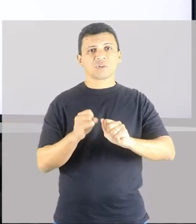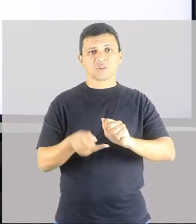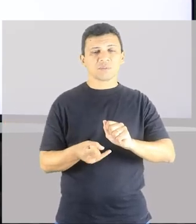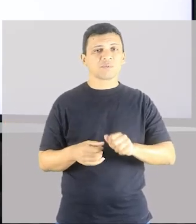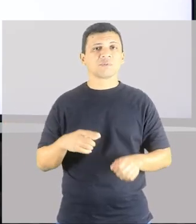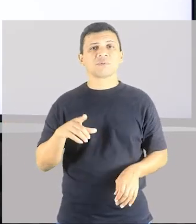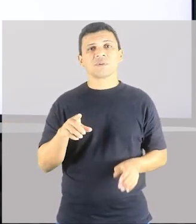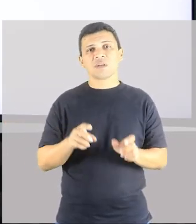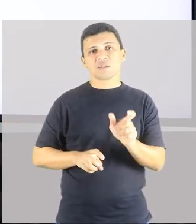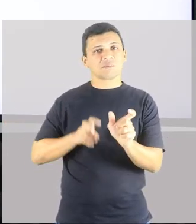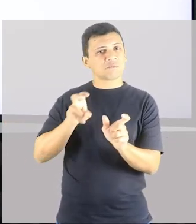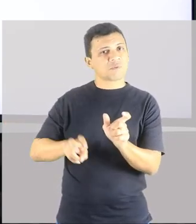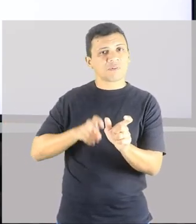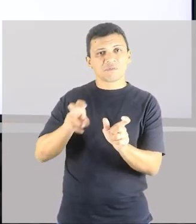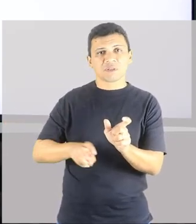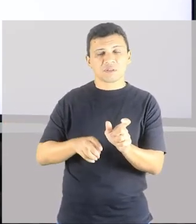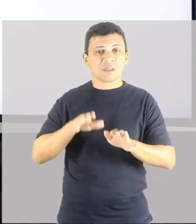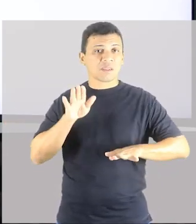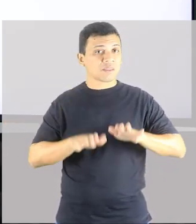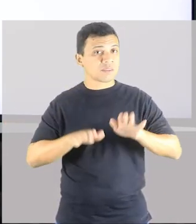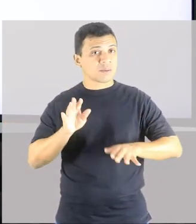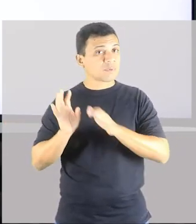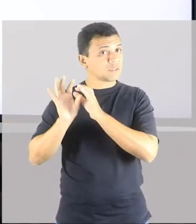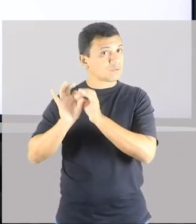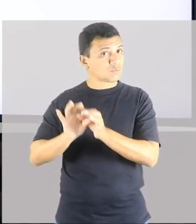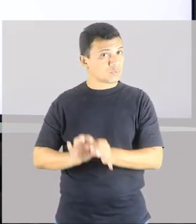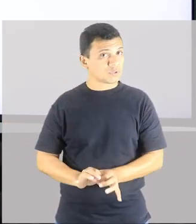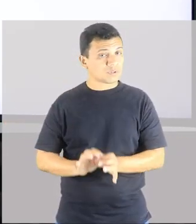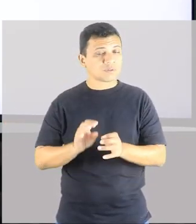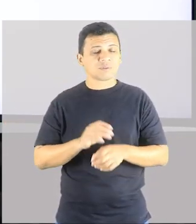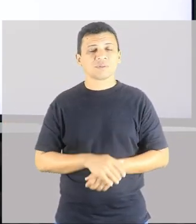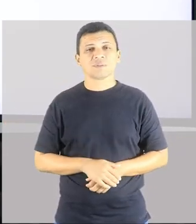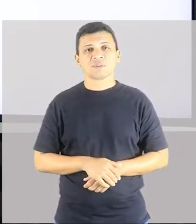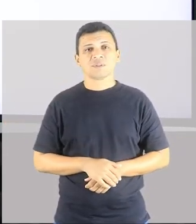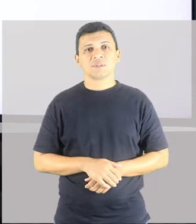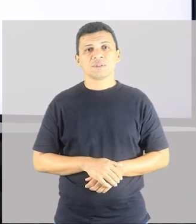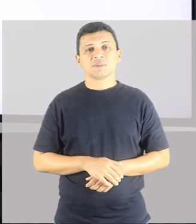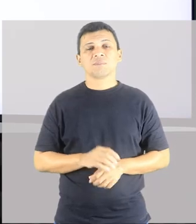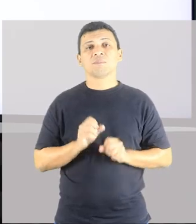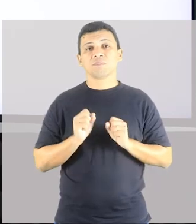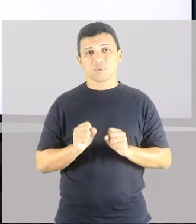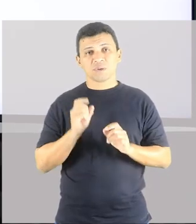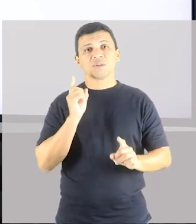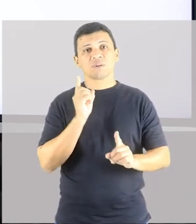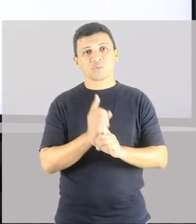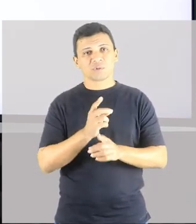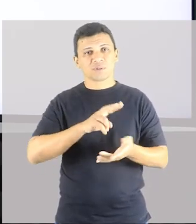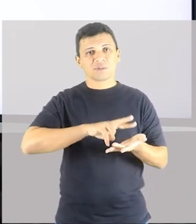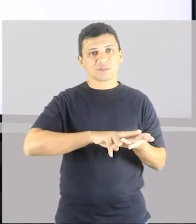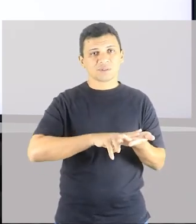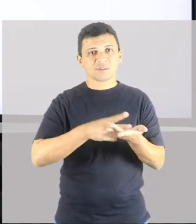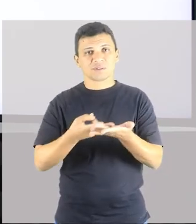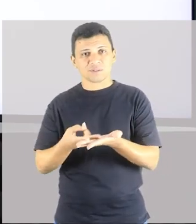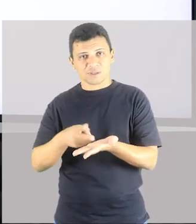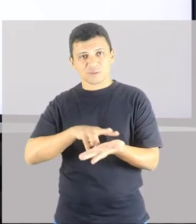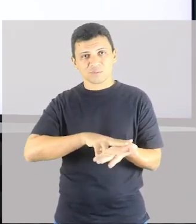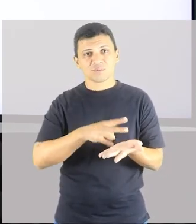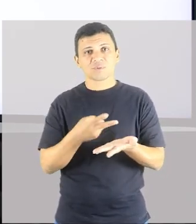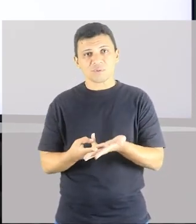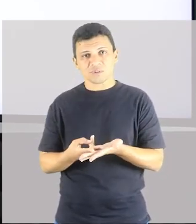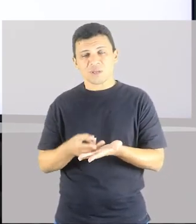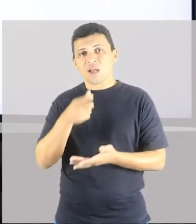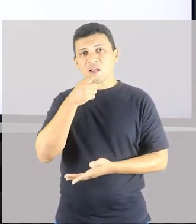um advérbio, dependendo do contexto que ela está inserida. Translations, então as traduções ou as equivalências em